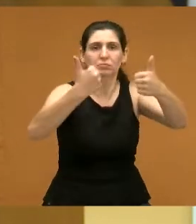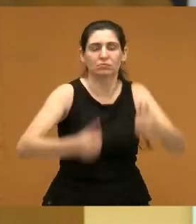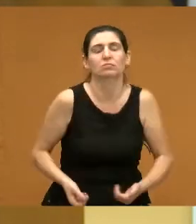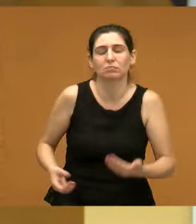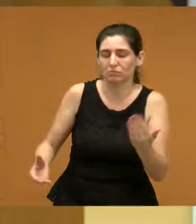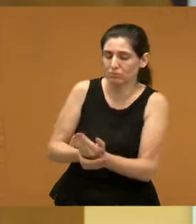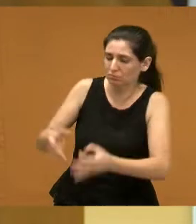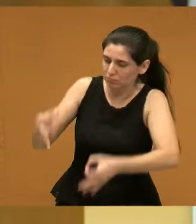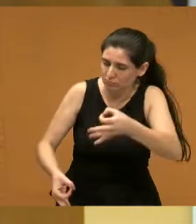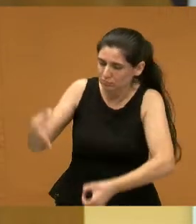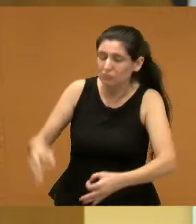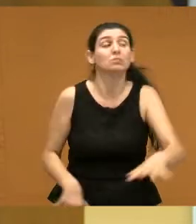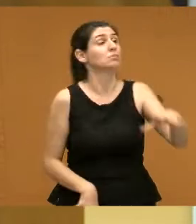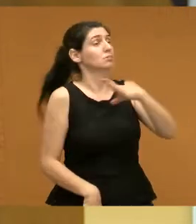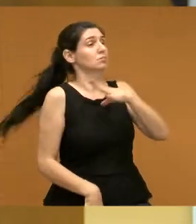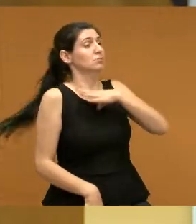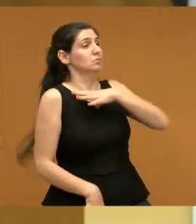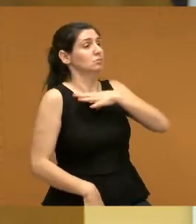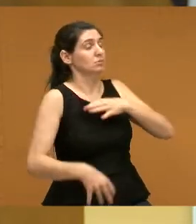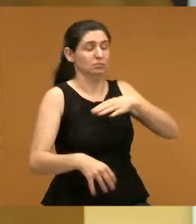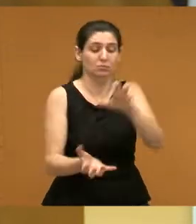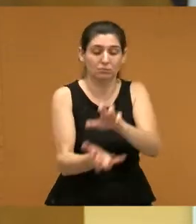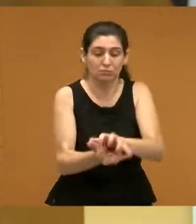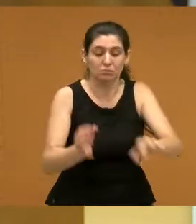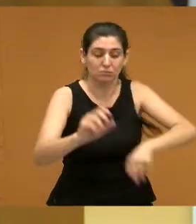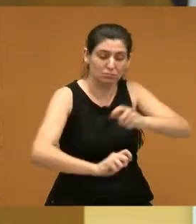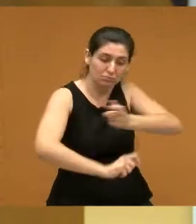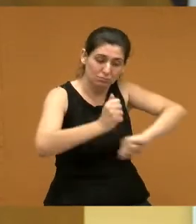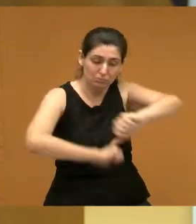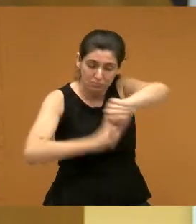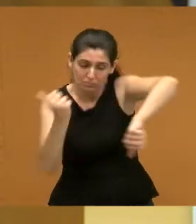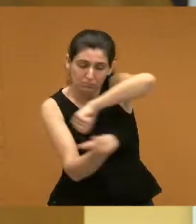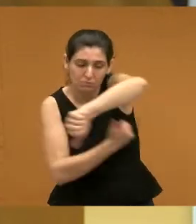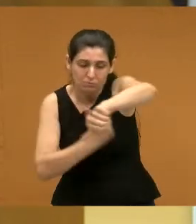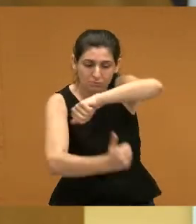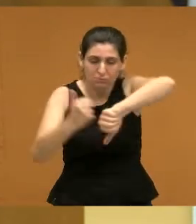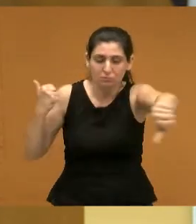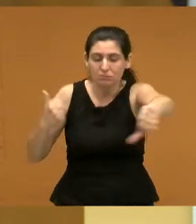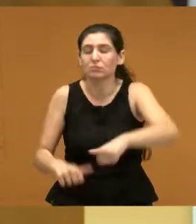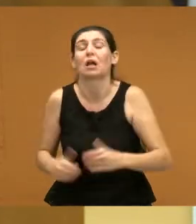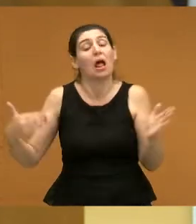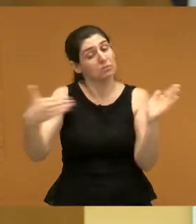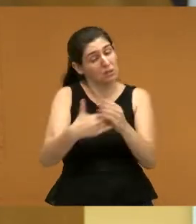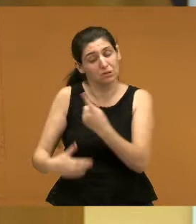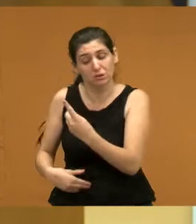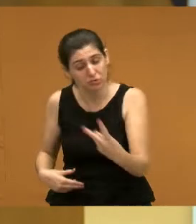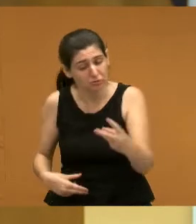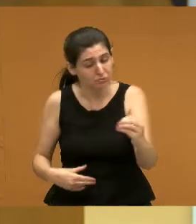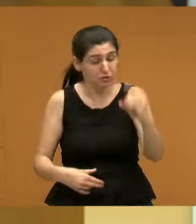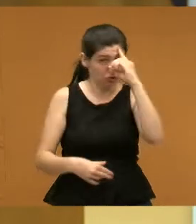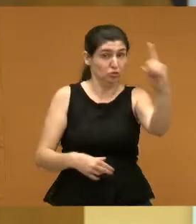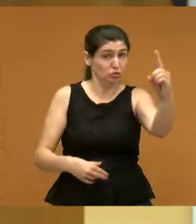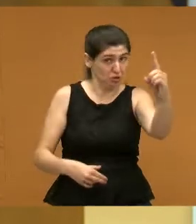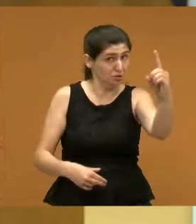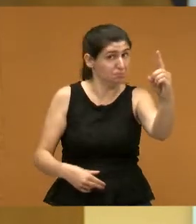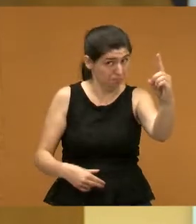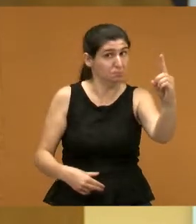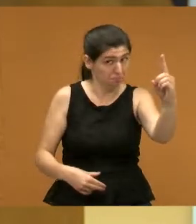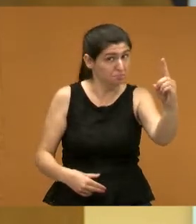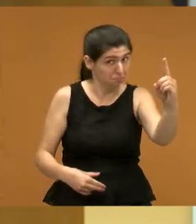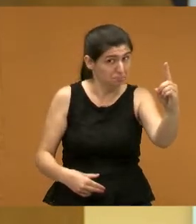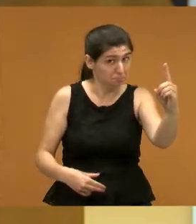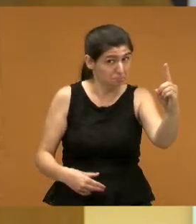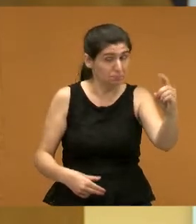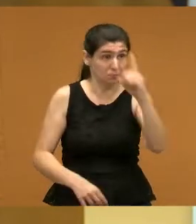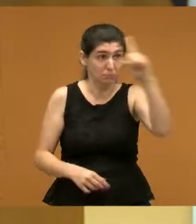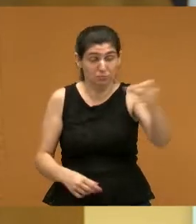determinado que o município reorganize sua estrutura administrativa em até 120 dias do julgamento. Dessa forma, o